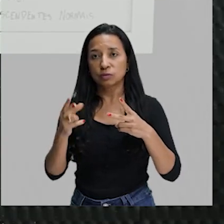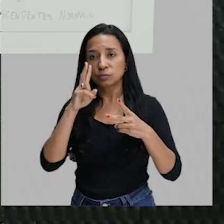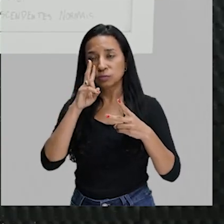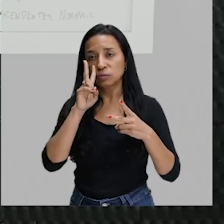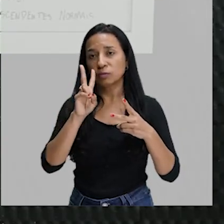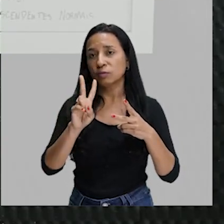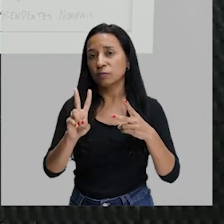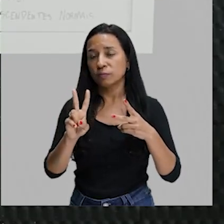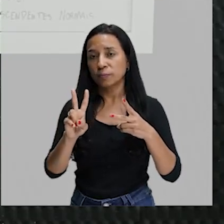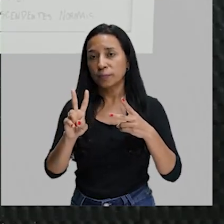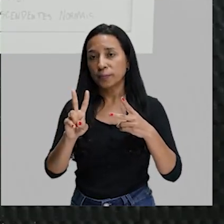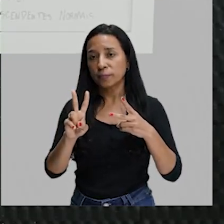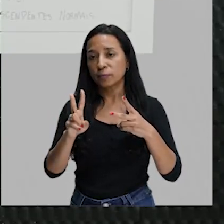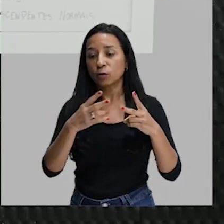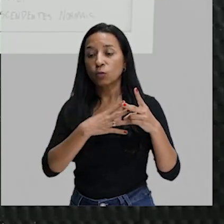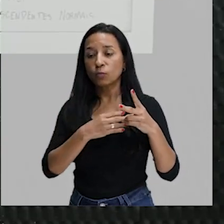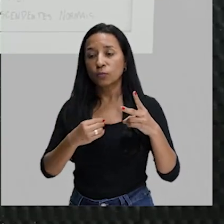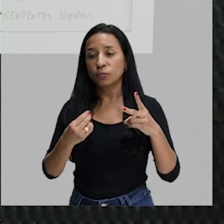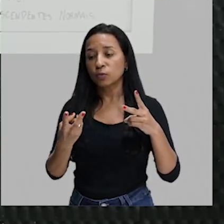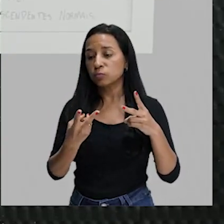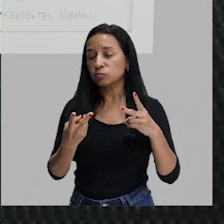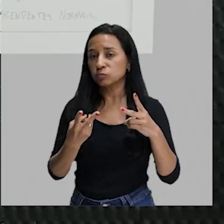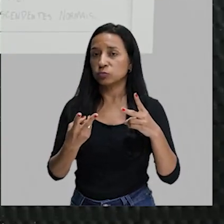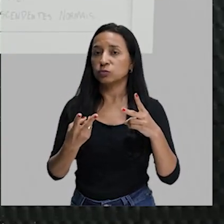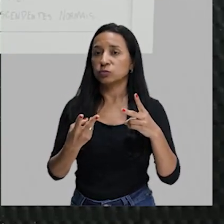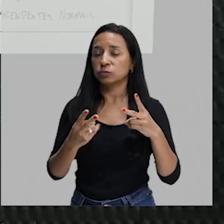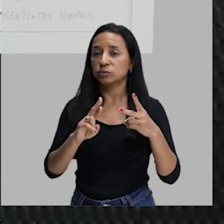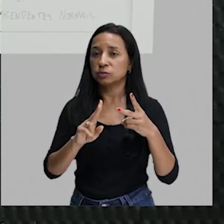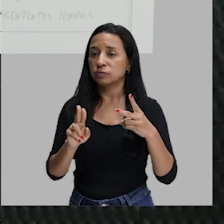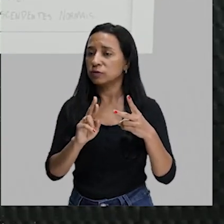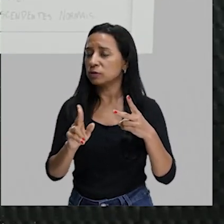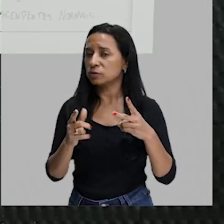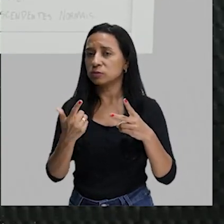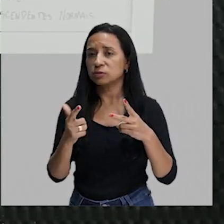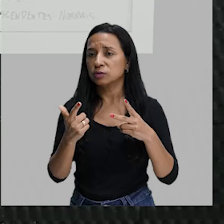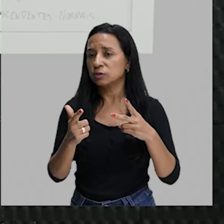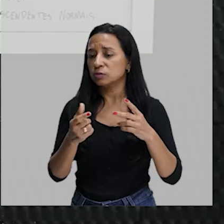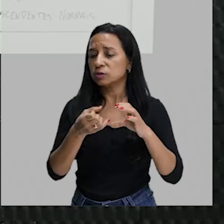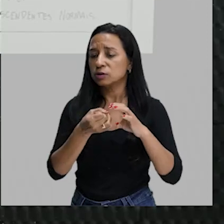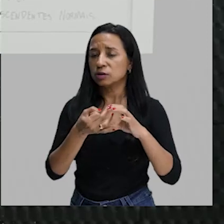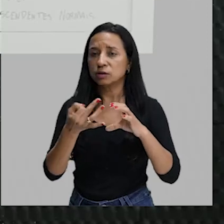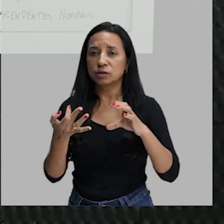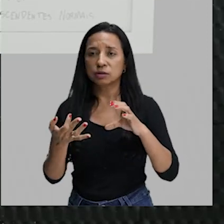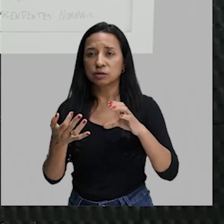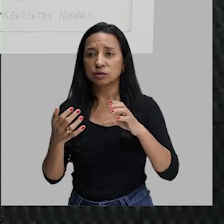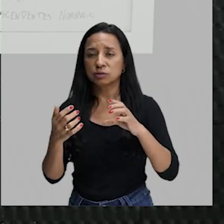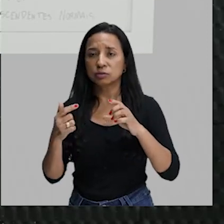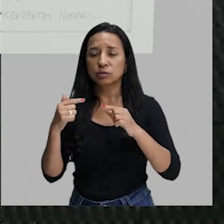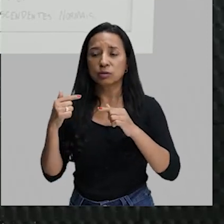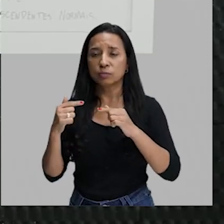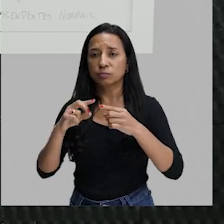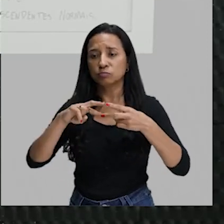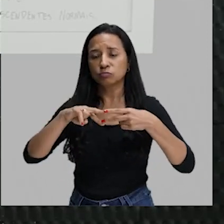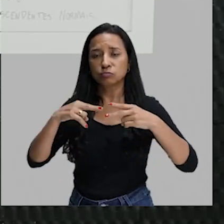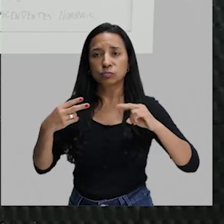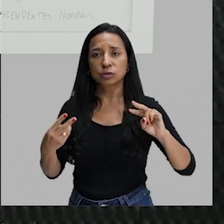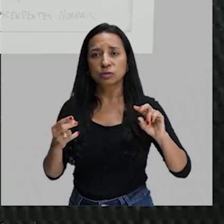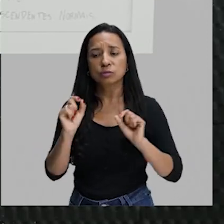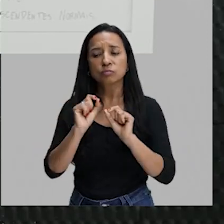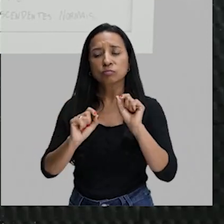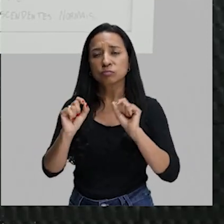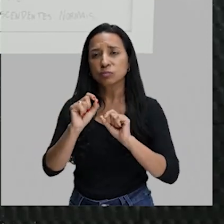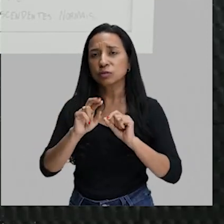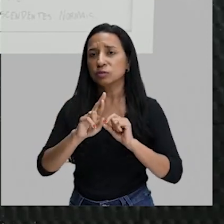olhar para o filho deles dois, que é diferente, que não tem a mesma característica genética dele. Quem é que é diferente